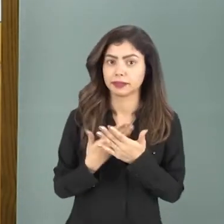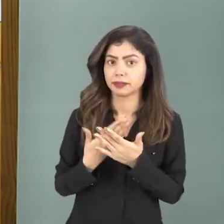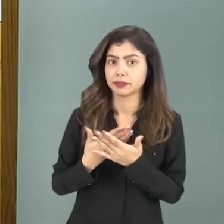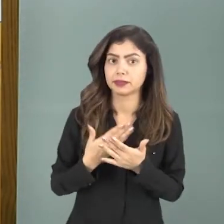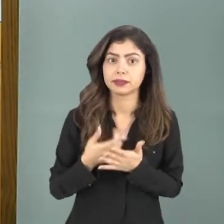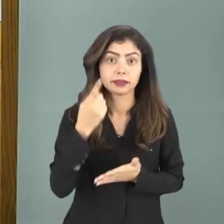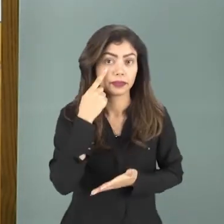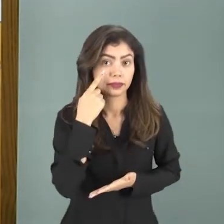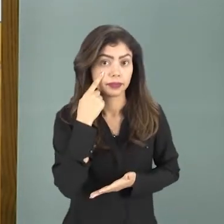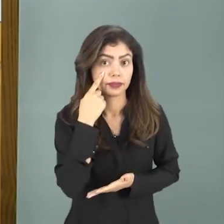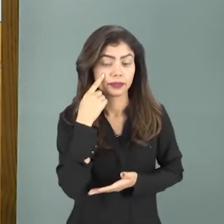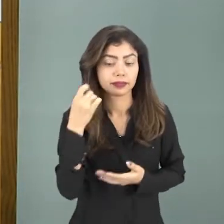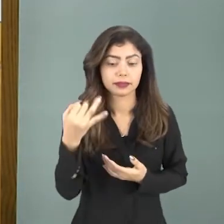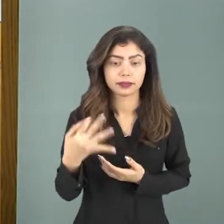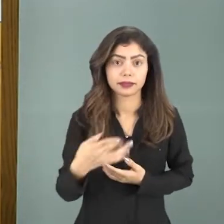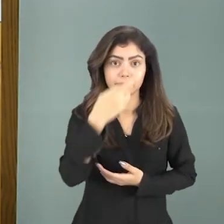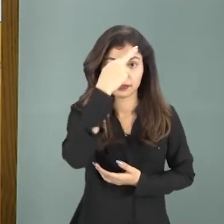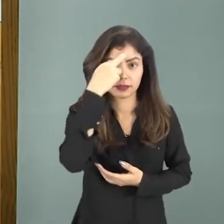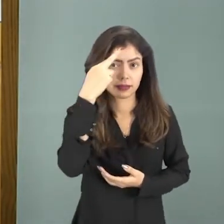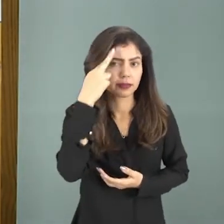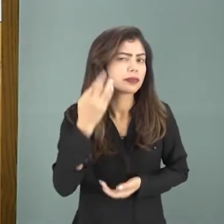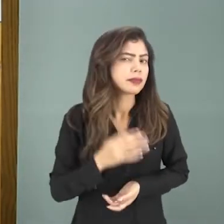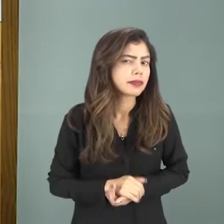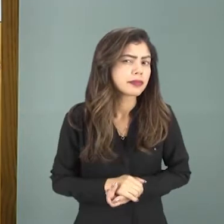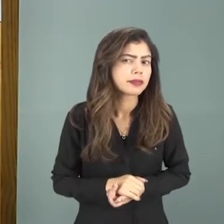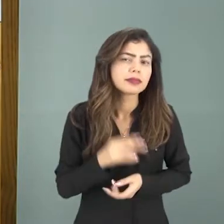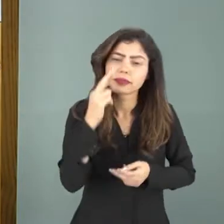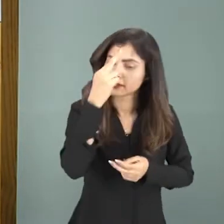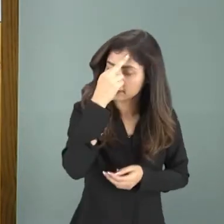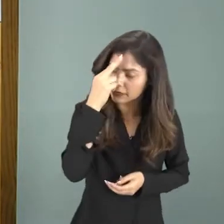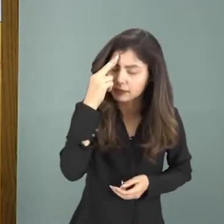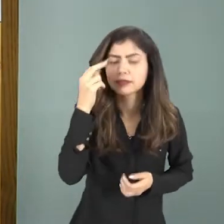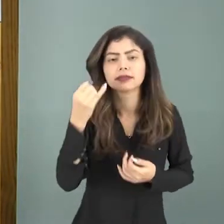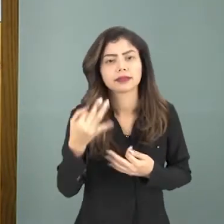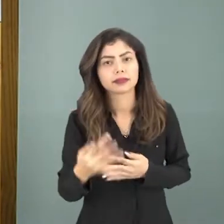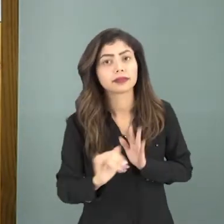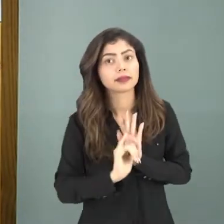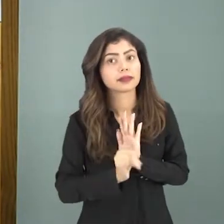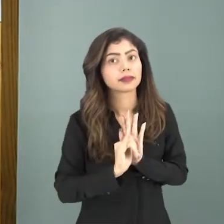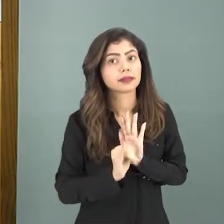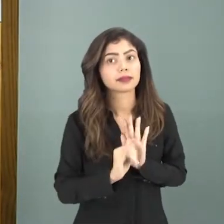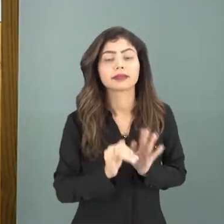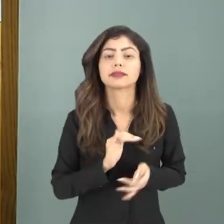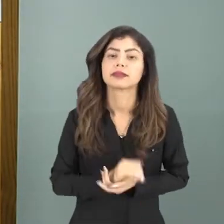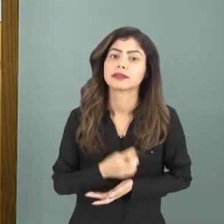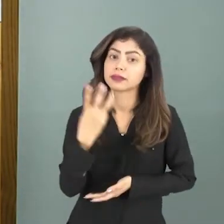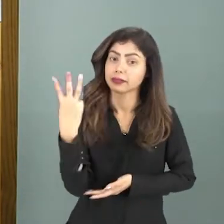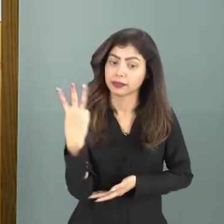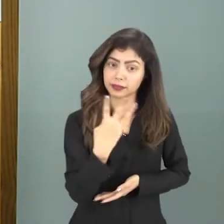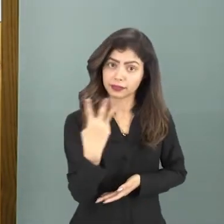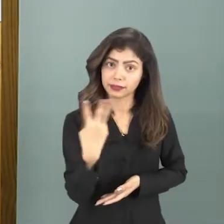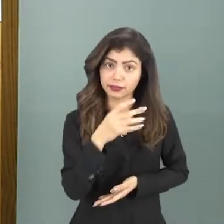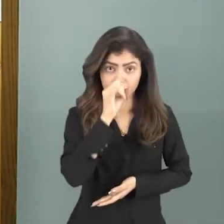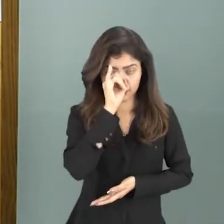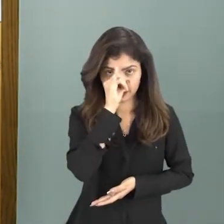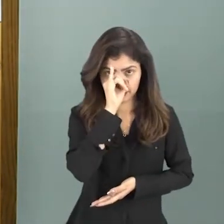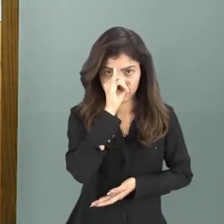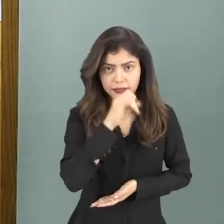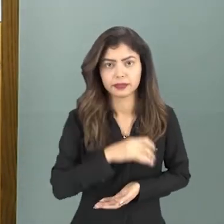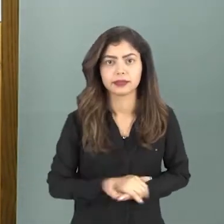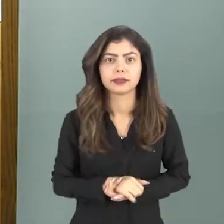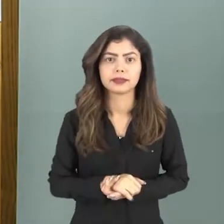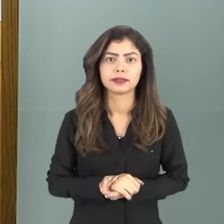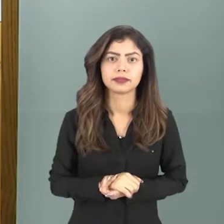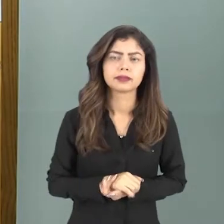nossa aula, eu vou contar uma história. A história que eu vou contar é um conto, Os Três